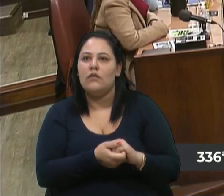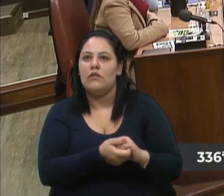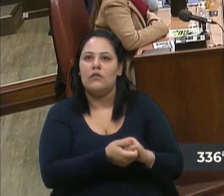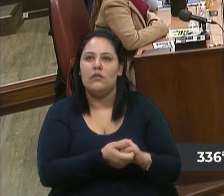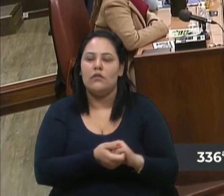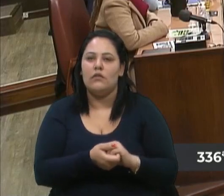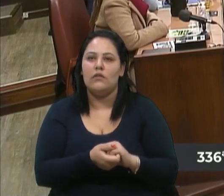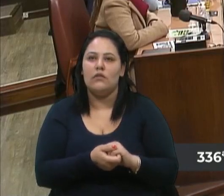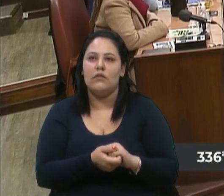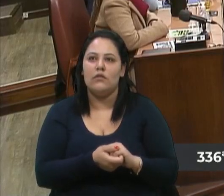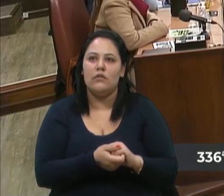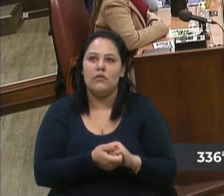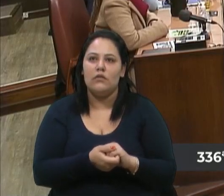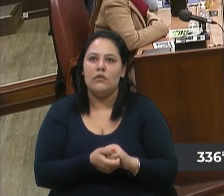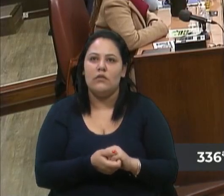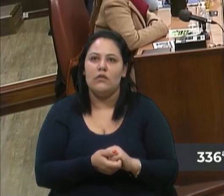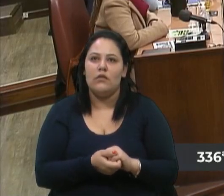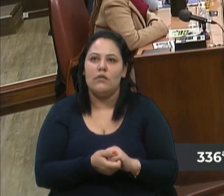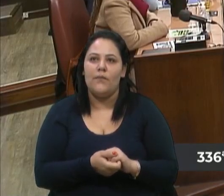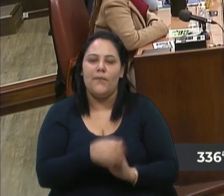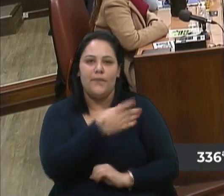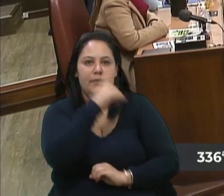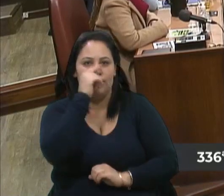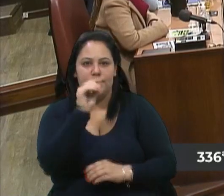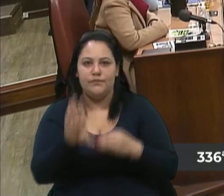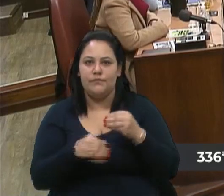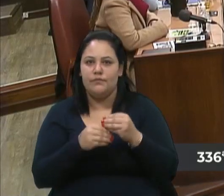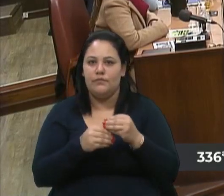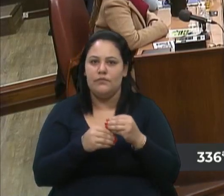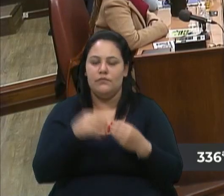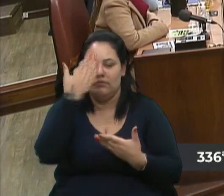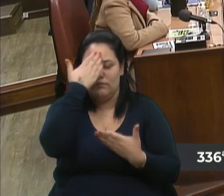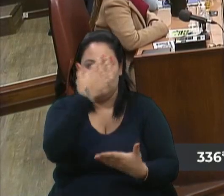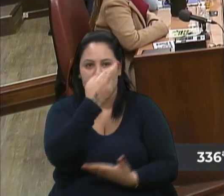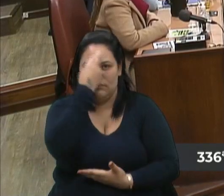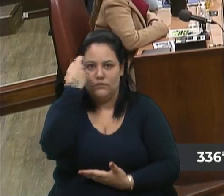De imediato, vereador Fantinel. Obrigado, vereador Rafael.